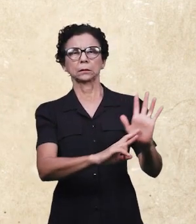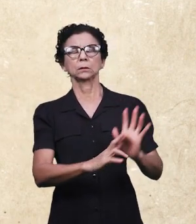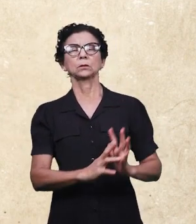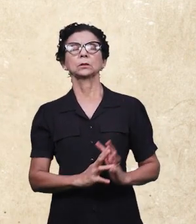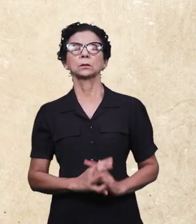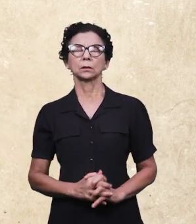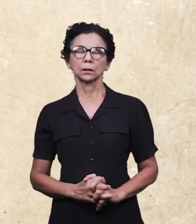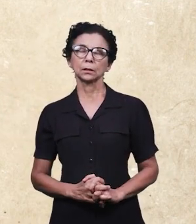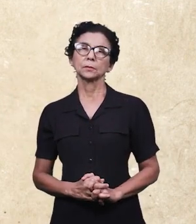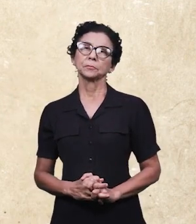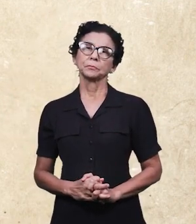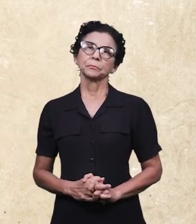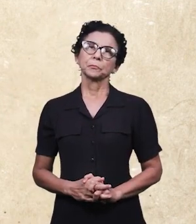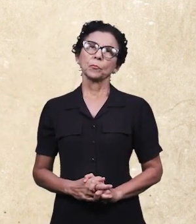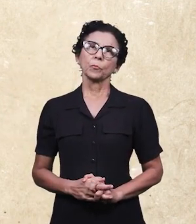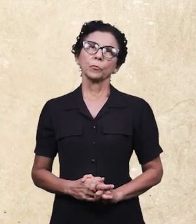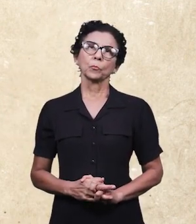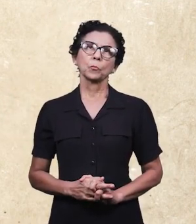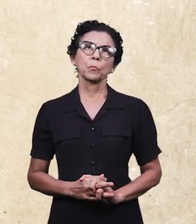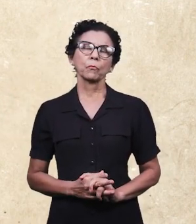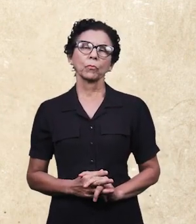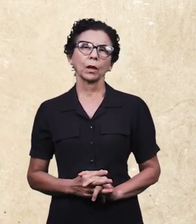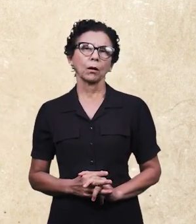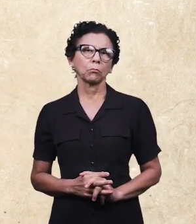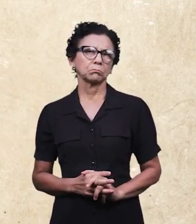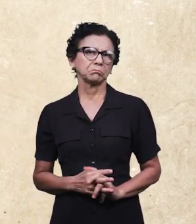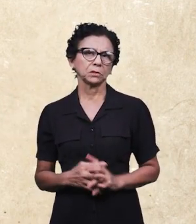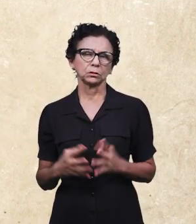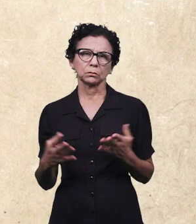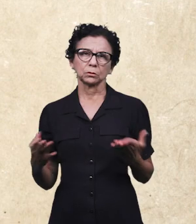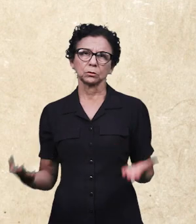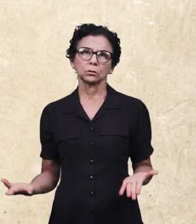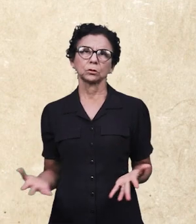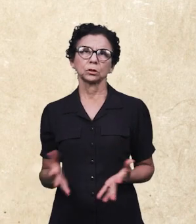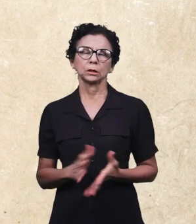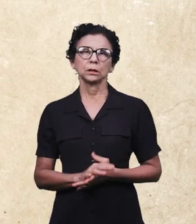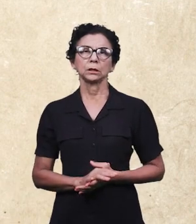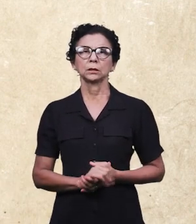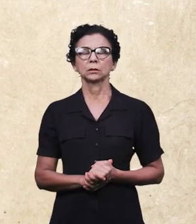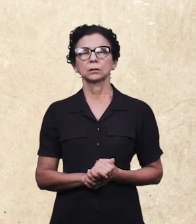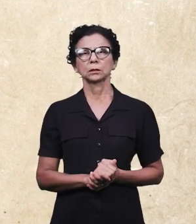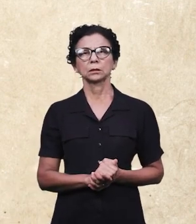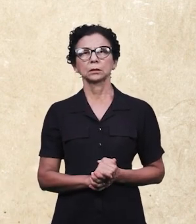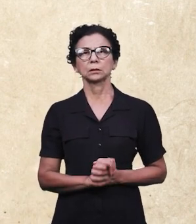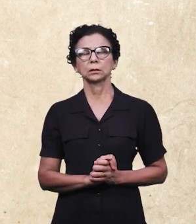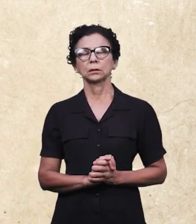com R, pretório. E então o